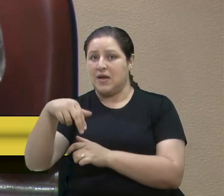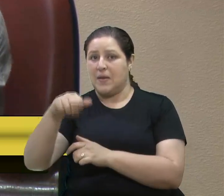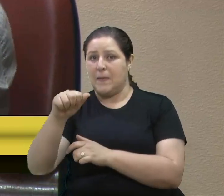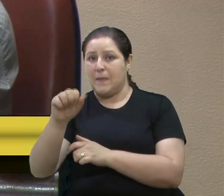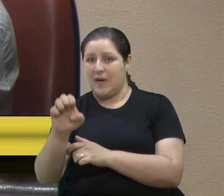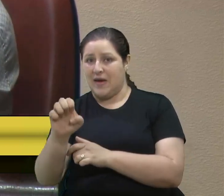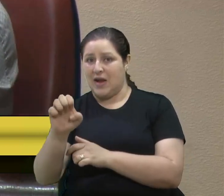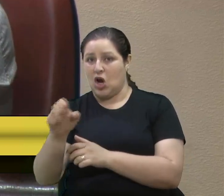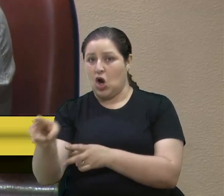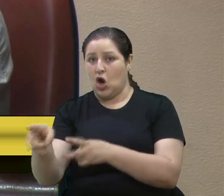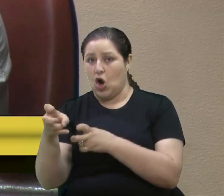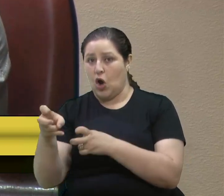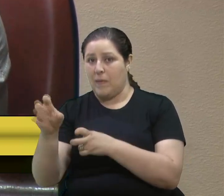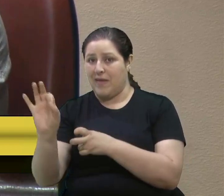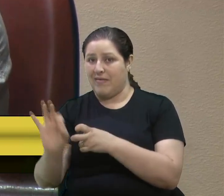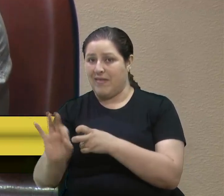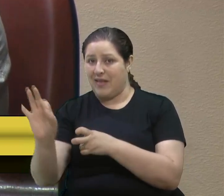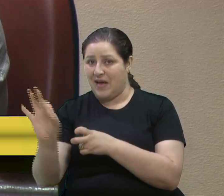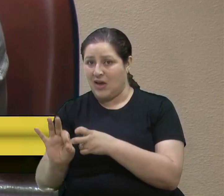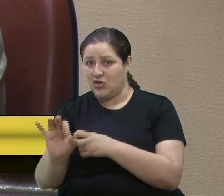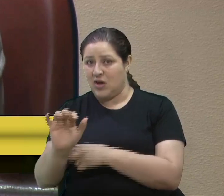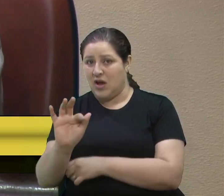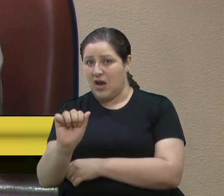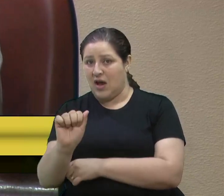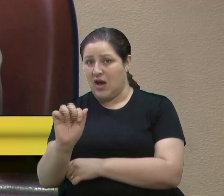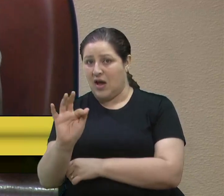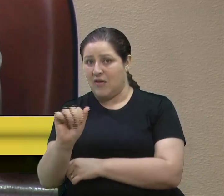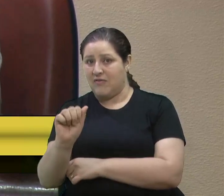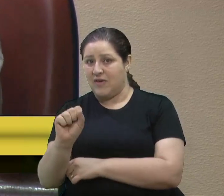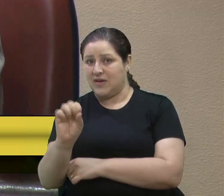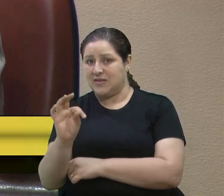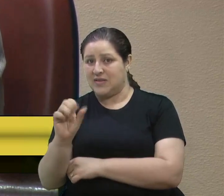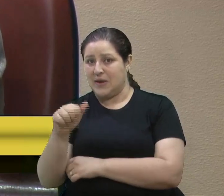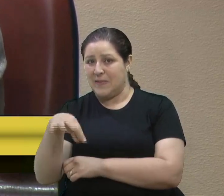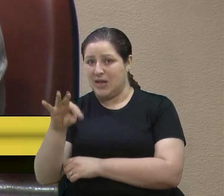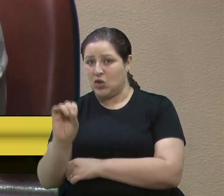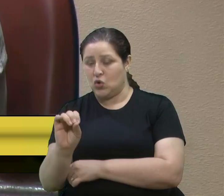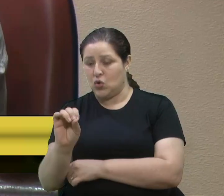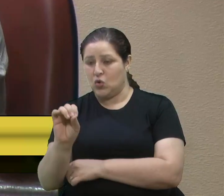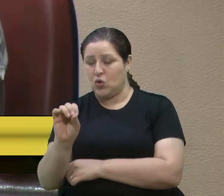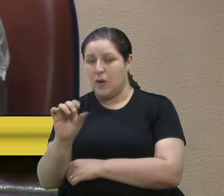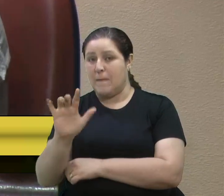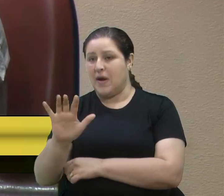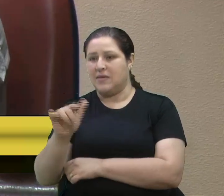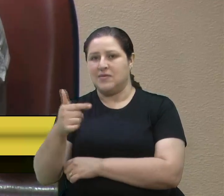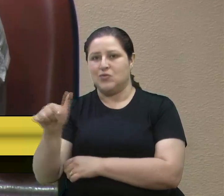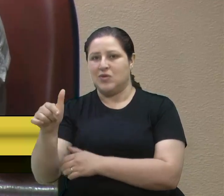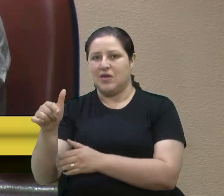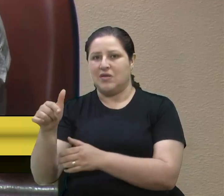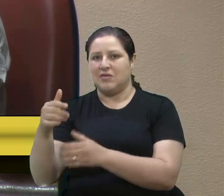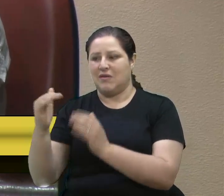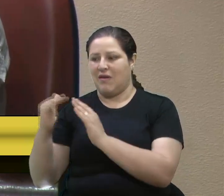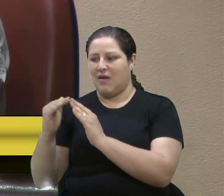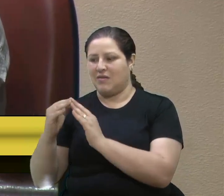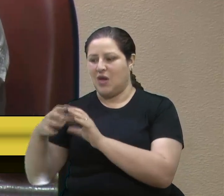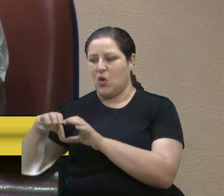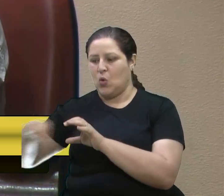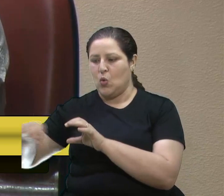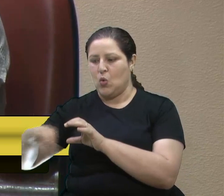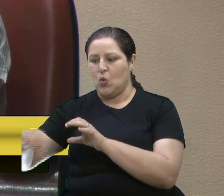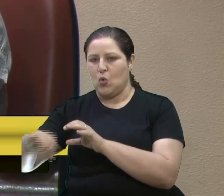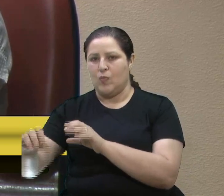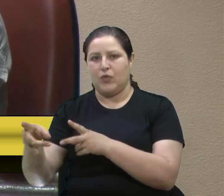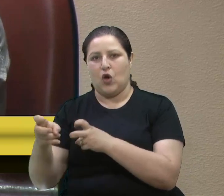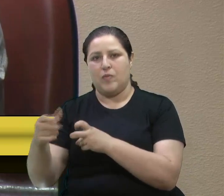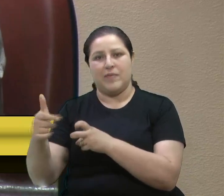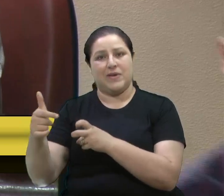tem. Tem isso também. Então, parabéns, o primo rico tem que ajudar. E por que não fazer essa é uma parte, vereador, de